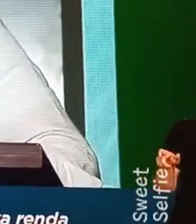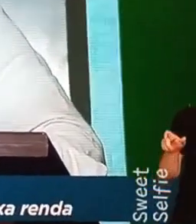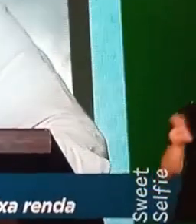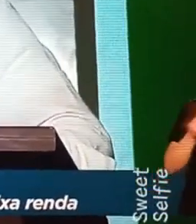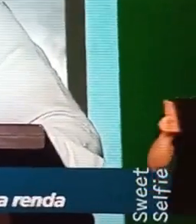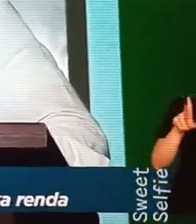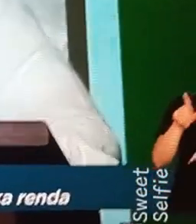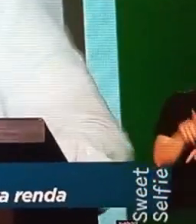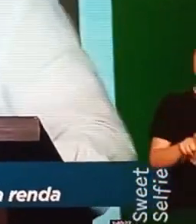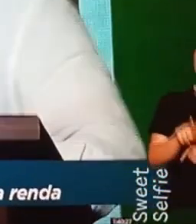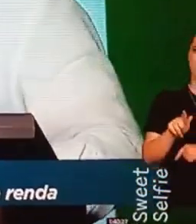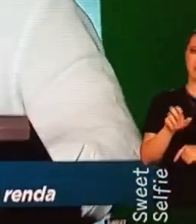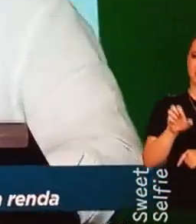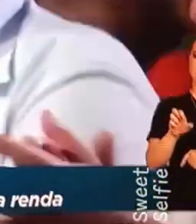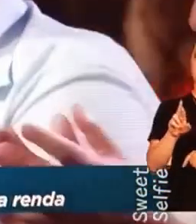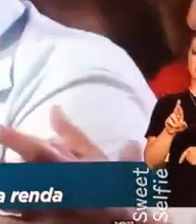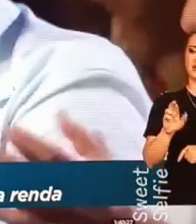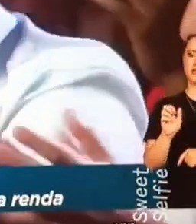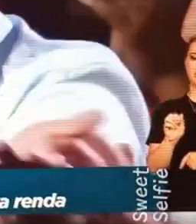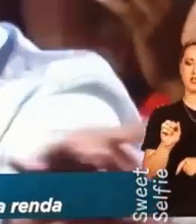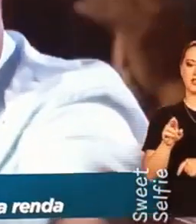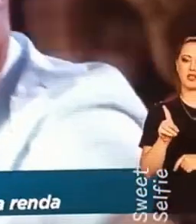do Júlio.